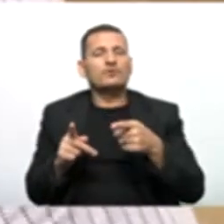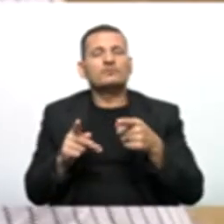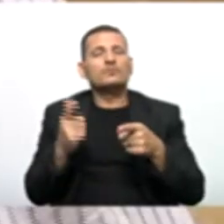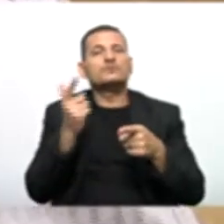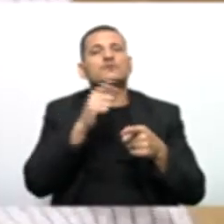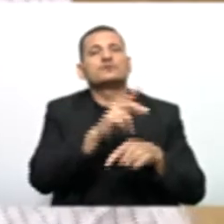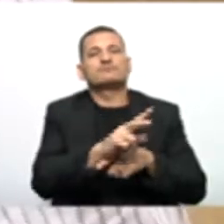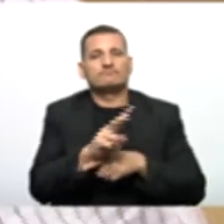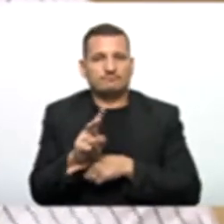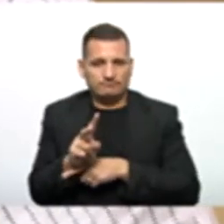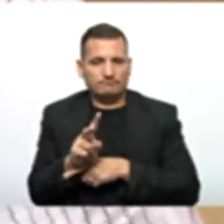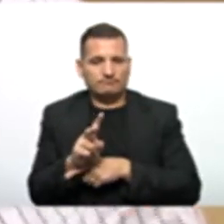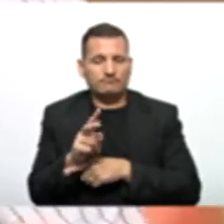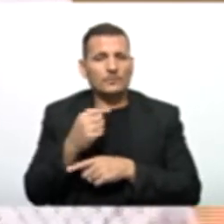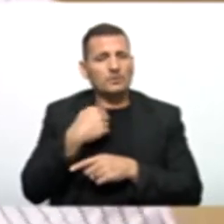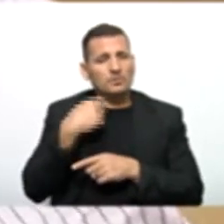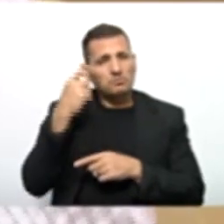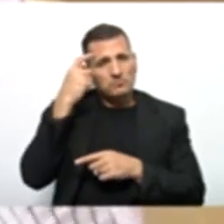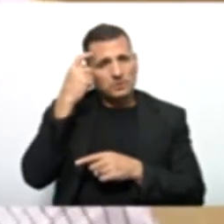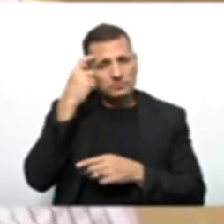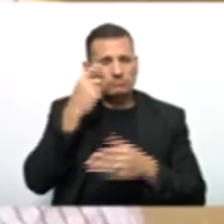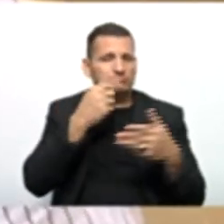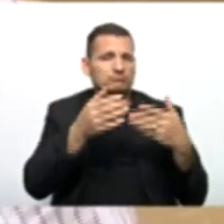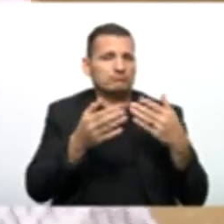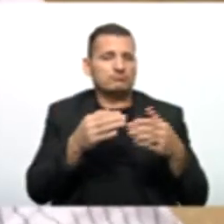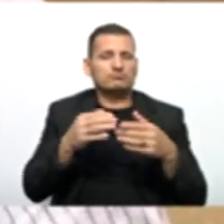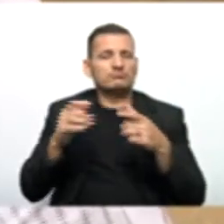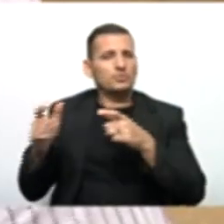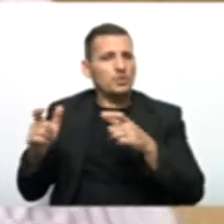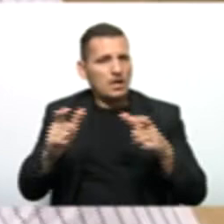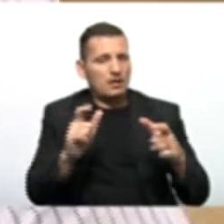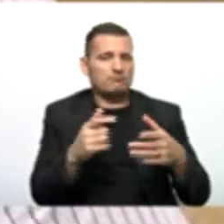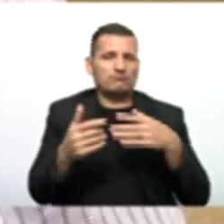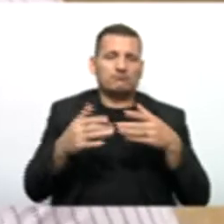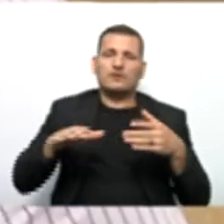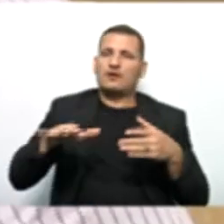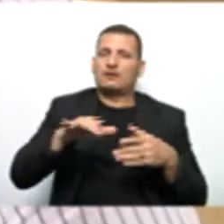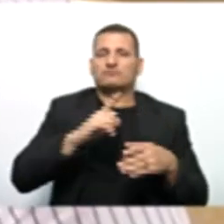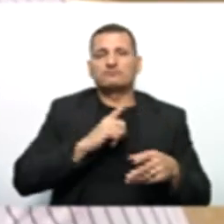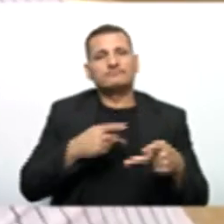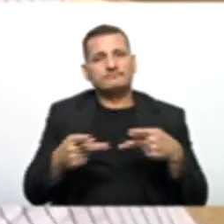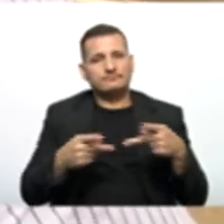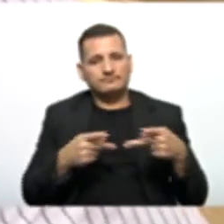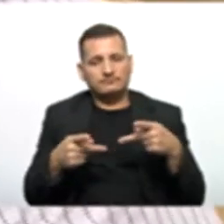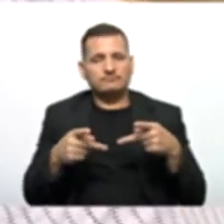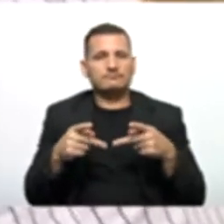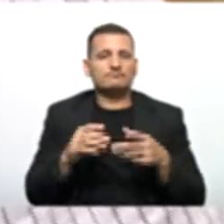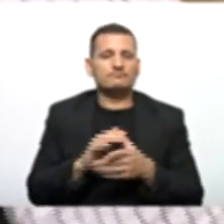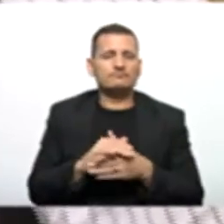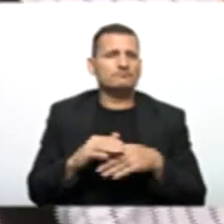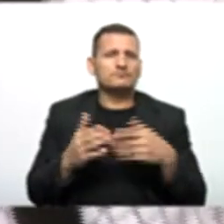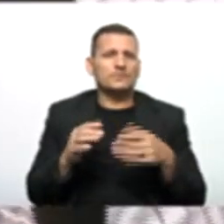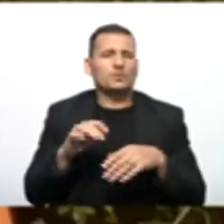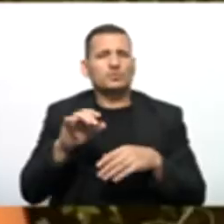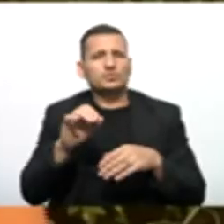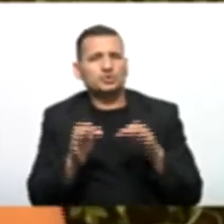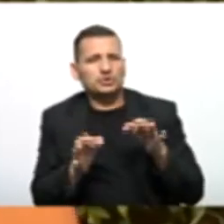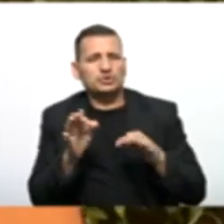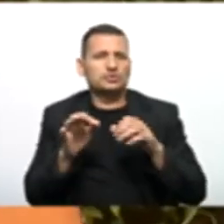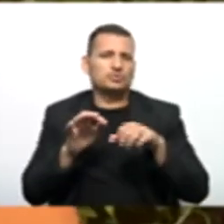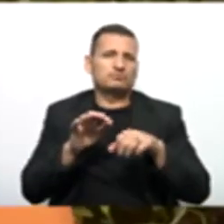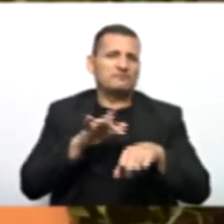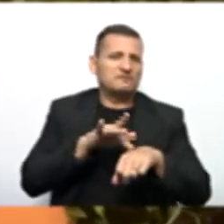benfeitoria realizada. Eu penso que assim, em qualquer setor, qualquer área, monta-se um projeto, mesmo que seja físico, jurídico ou não.